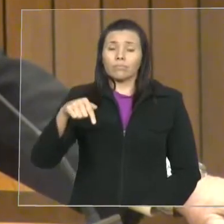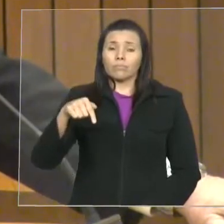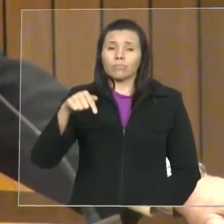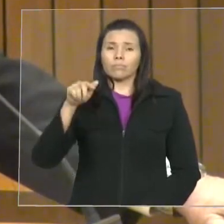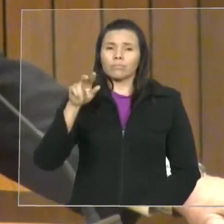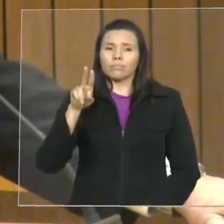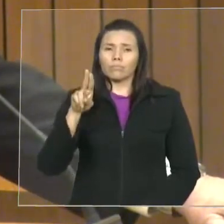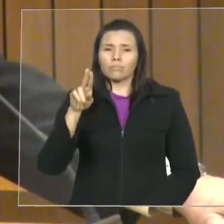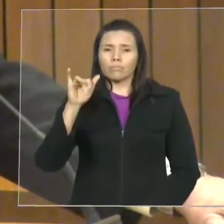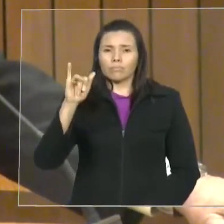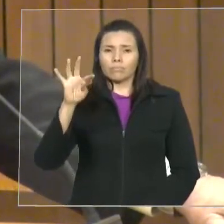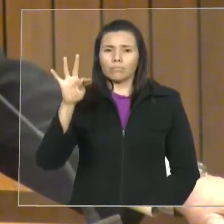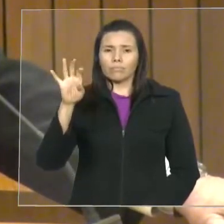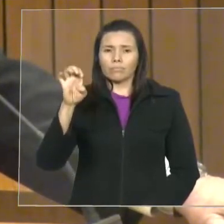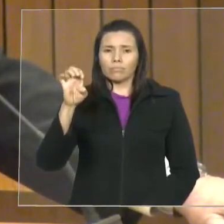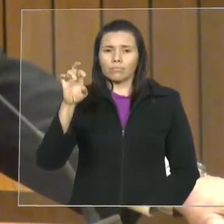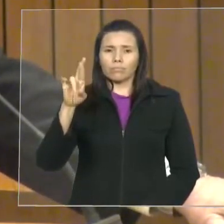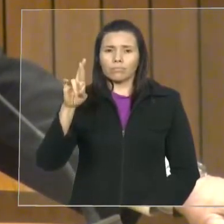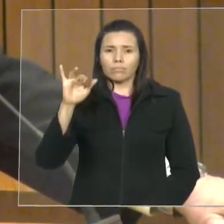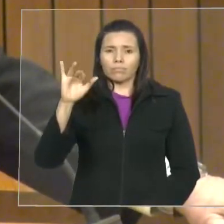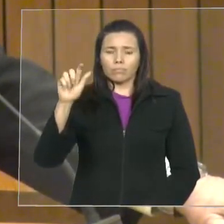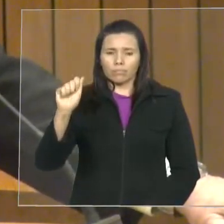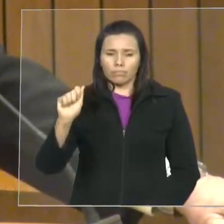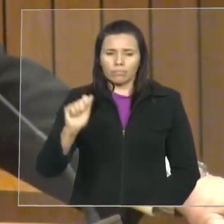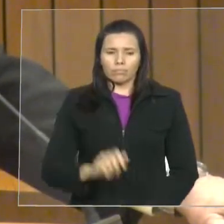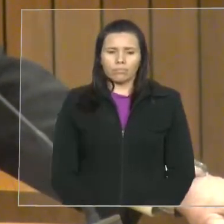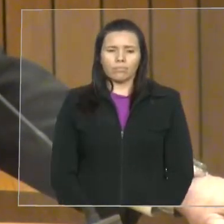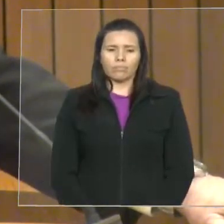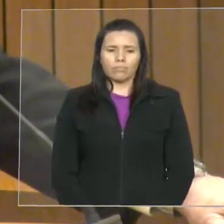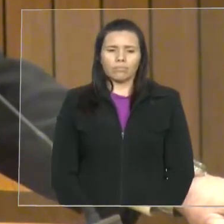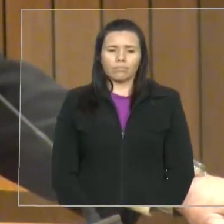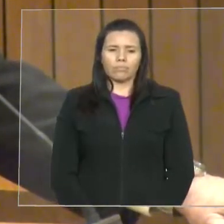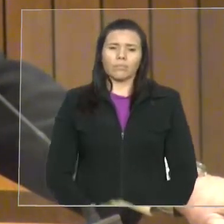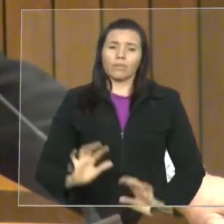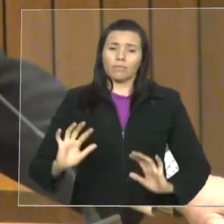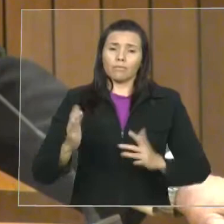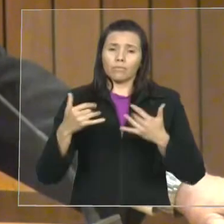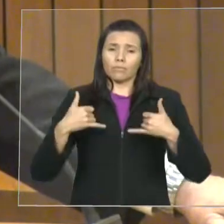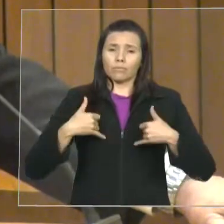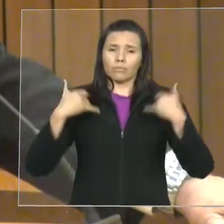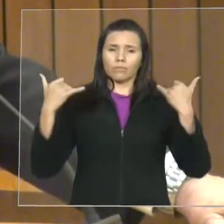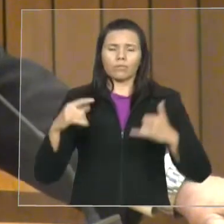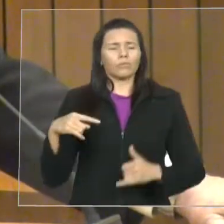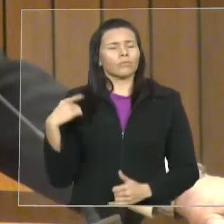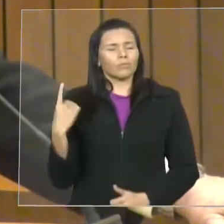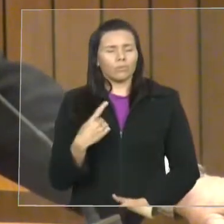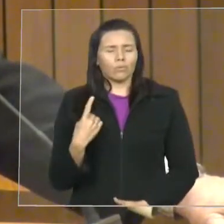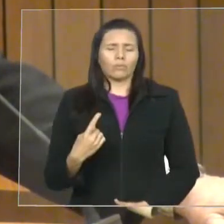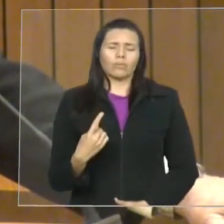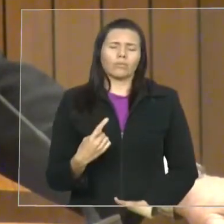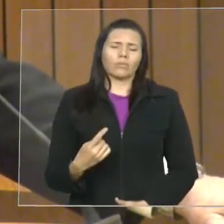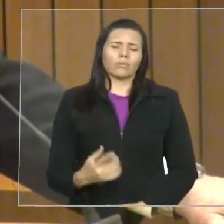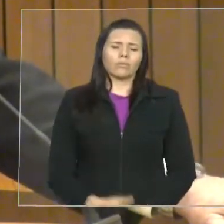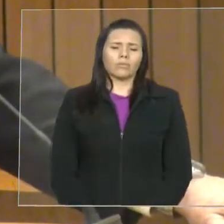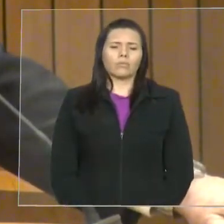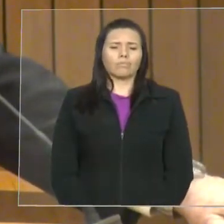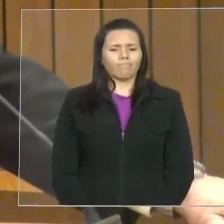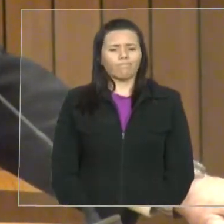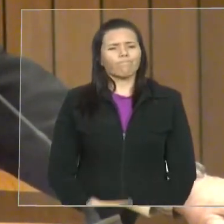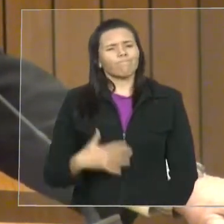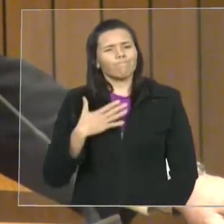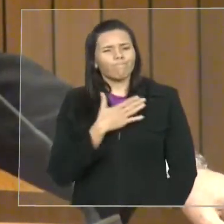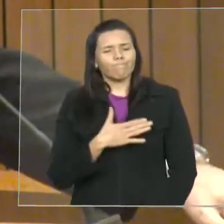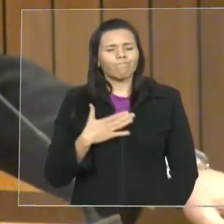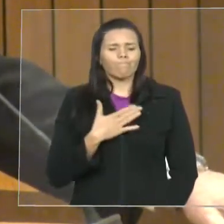em que nós comemoramos diversos avanços para